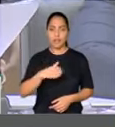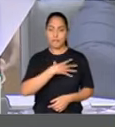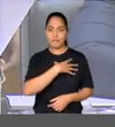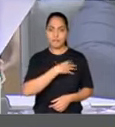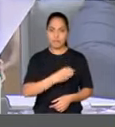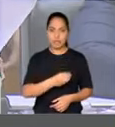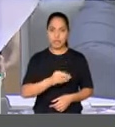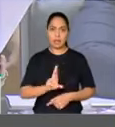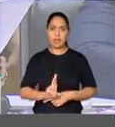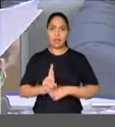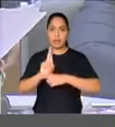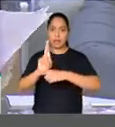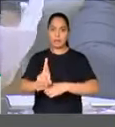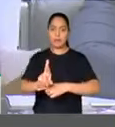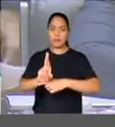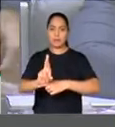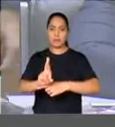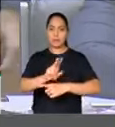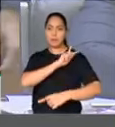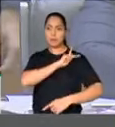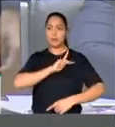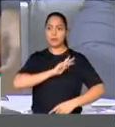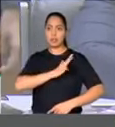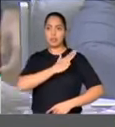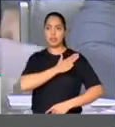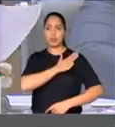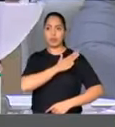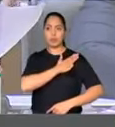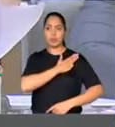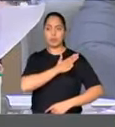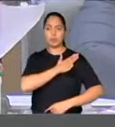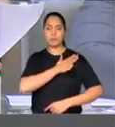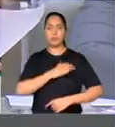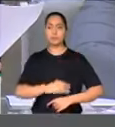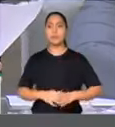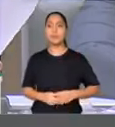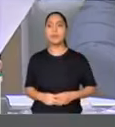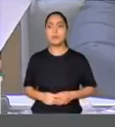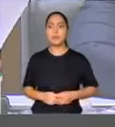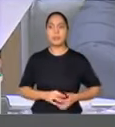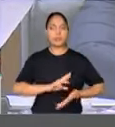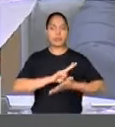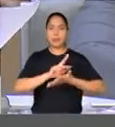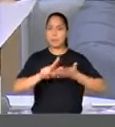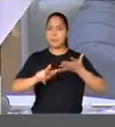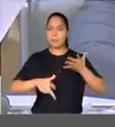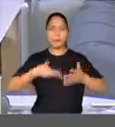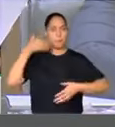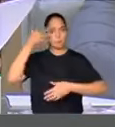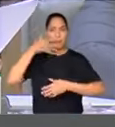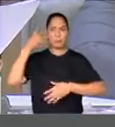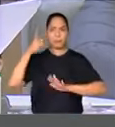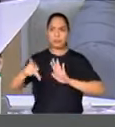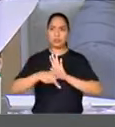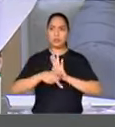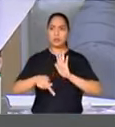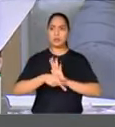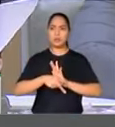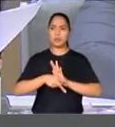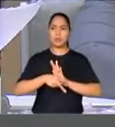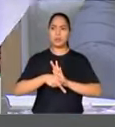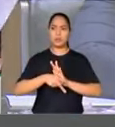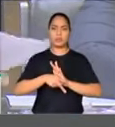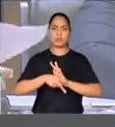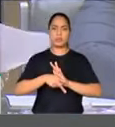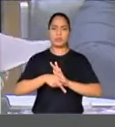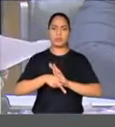representa o presidente Luiz Inácio Lula da Silva, que fez uma série de políticas públicas como presidente da